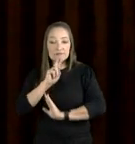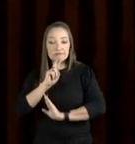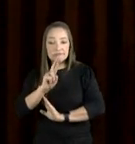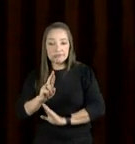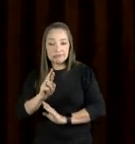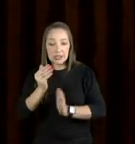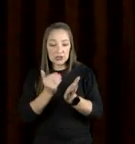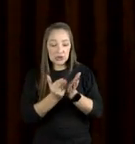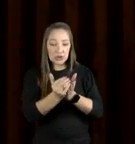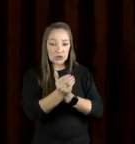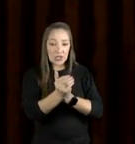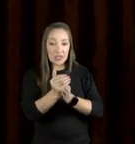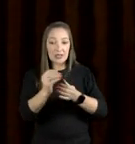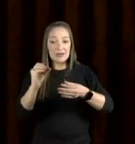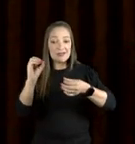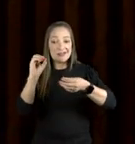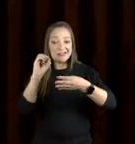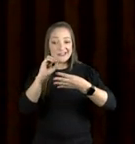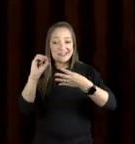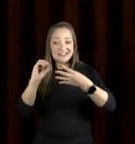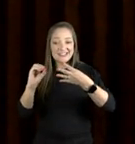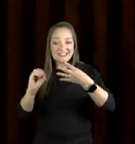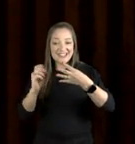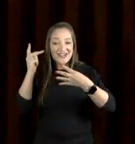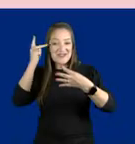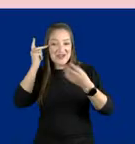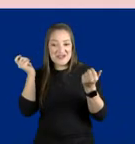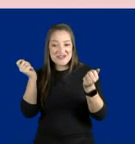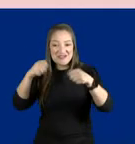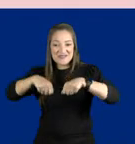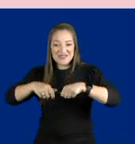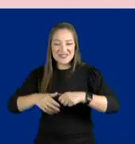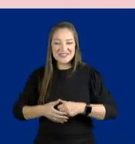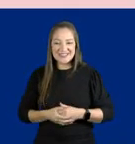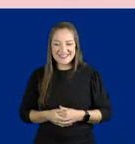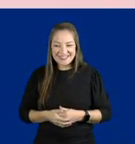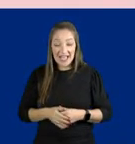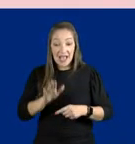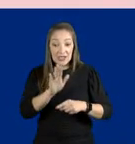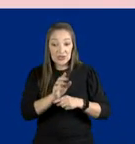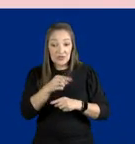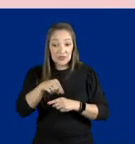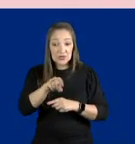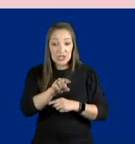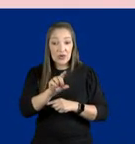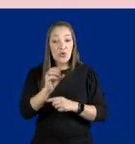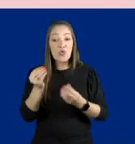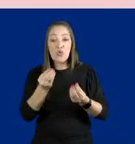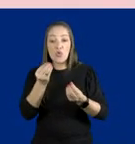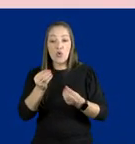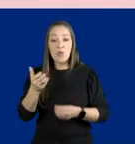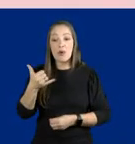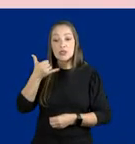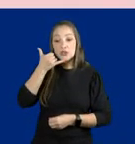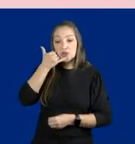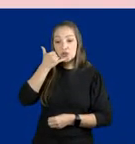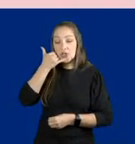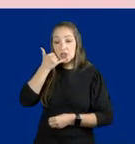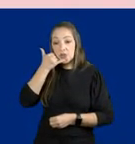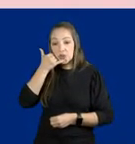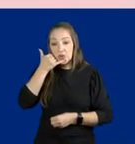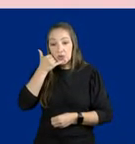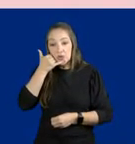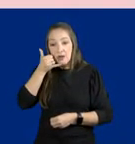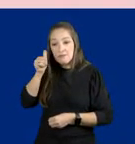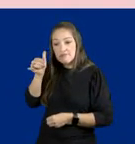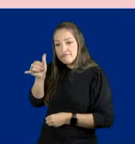São Paulo Capacita. Queremos ouvir as sugestões de vocês. Para isso, é só apontar para a câmera, para o QR Code que está